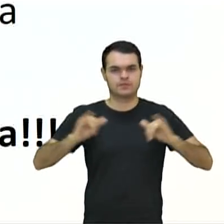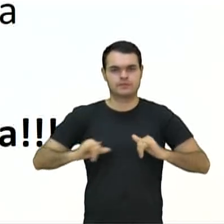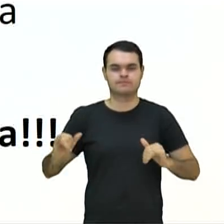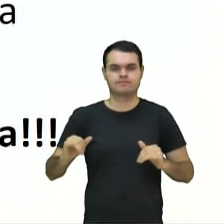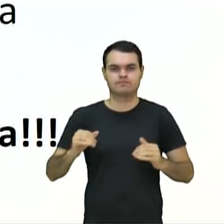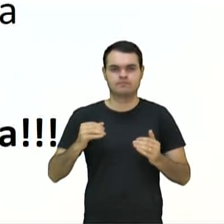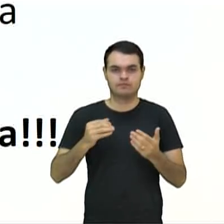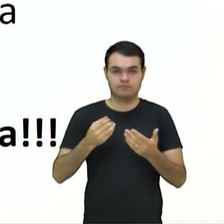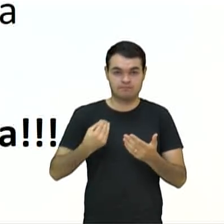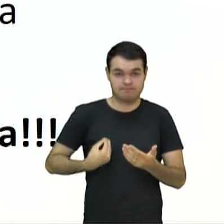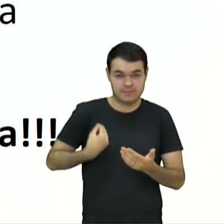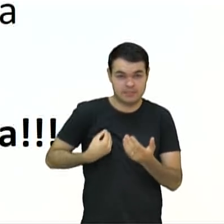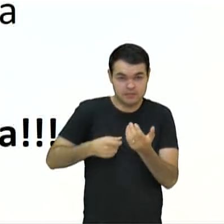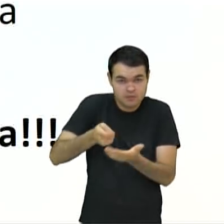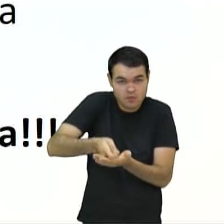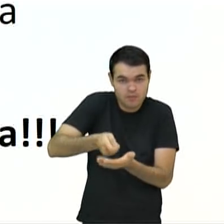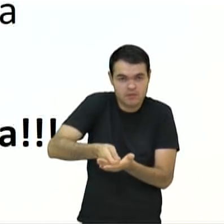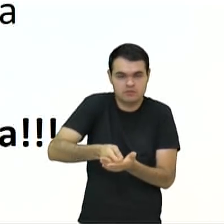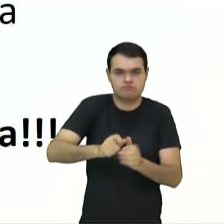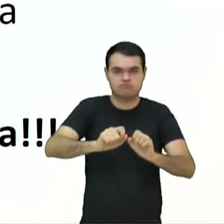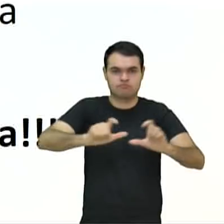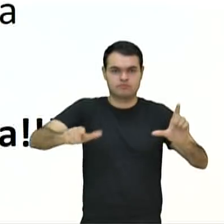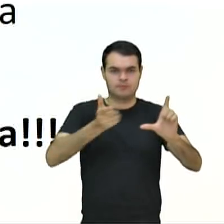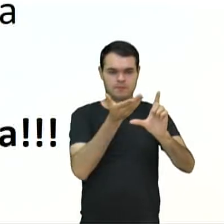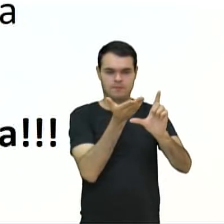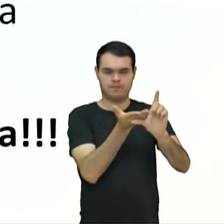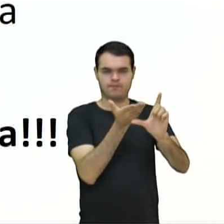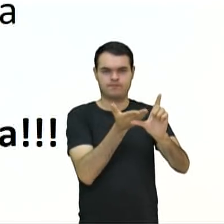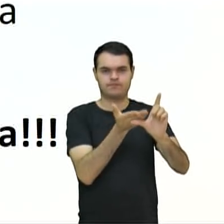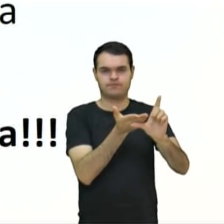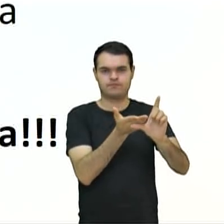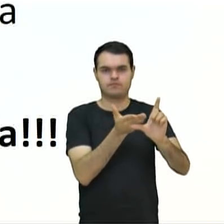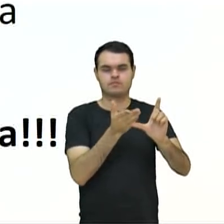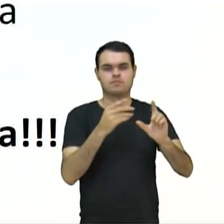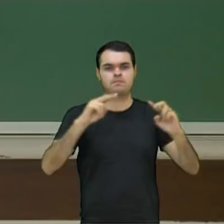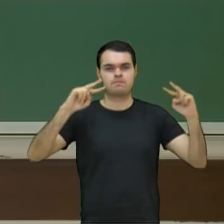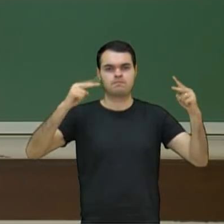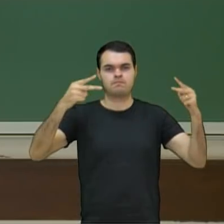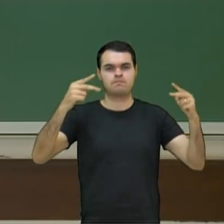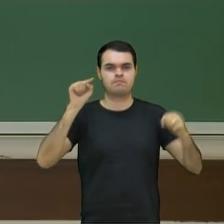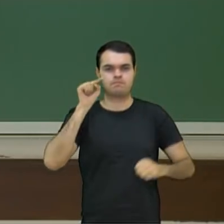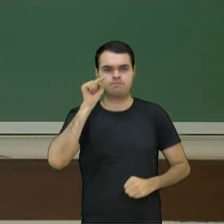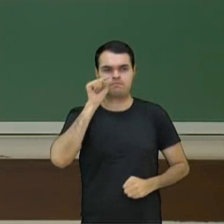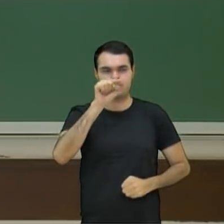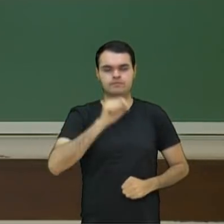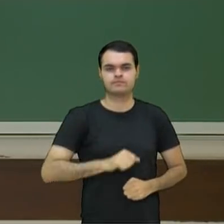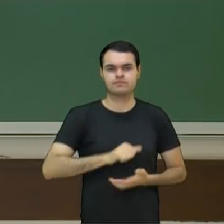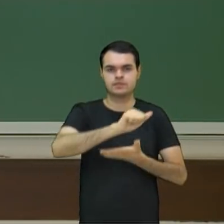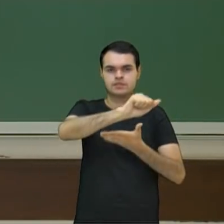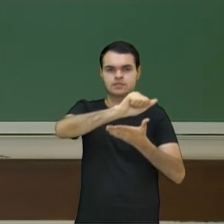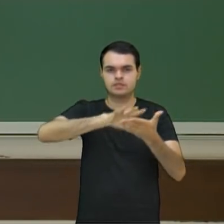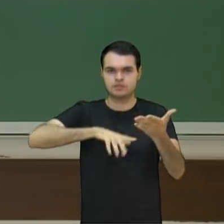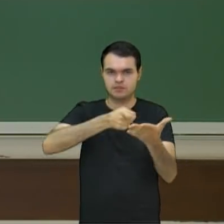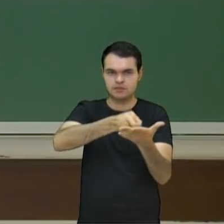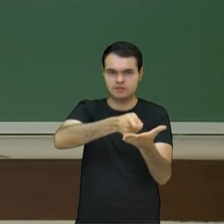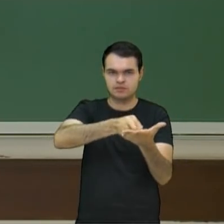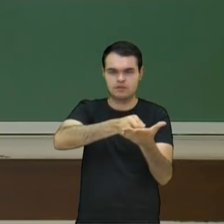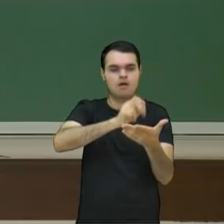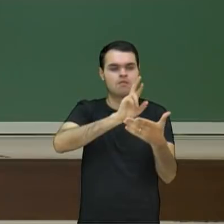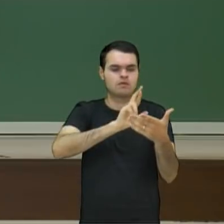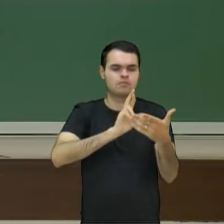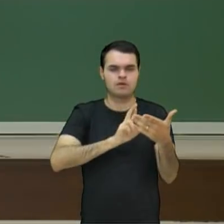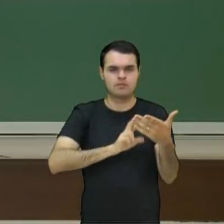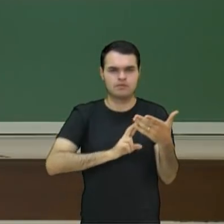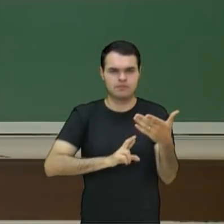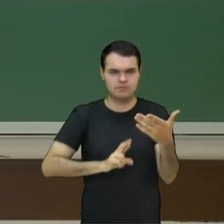presença obrigatória. Então vai entrar lá no aplicativo, vai no primeiro link, atividade obrigatória, realiza